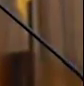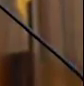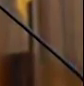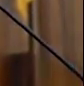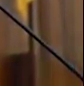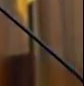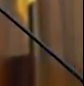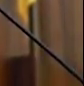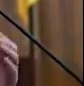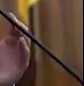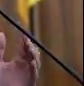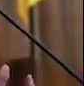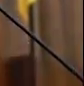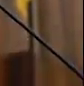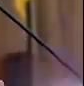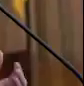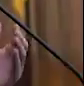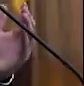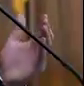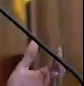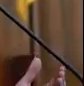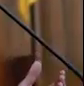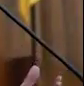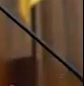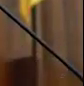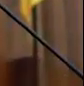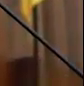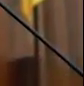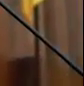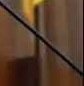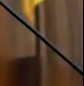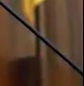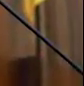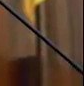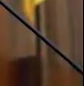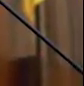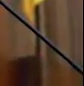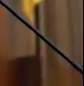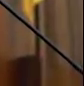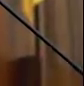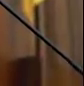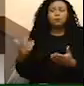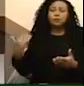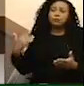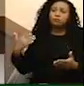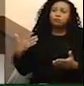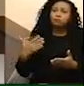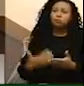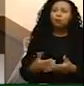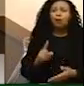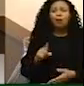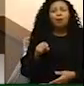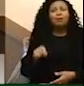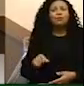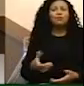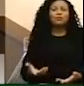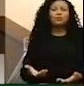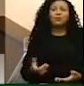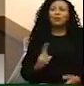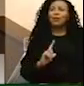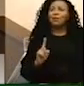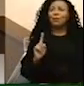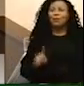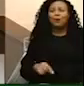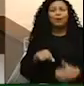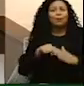bem equipado, com um efetivo recomposto das perdas ao longo do tempo. É isso. Não é a